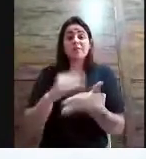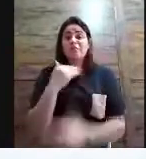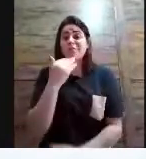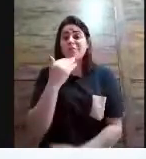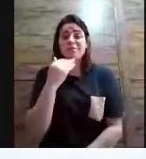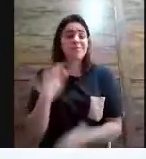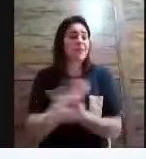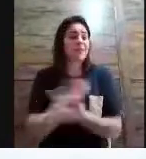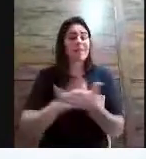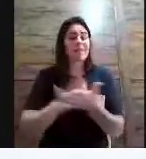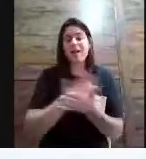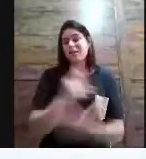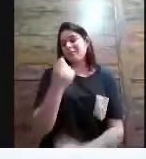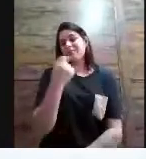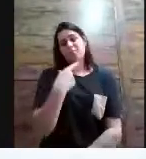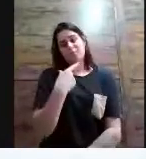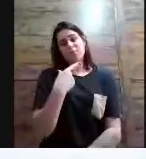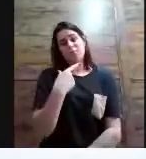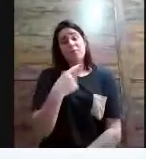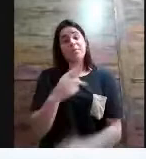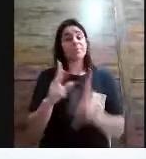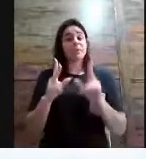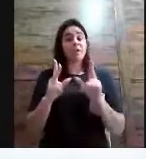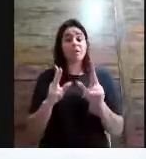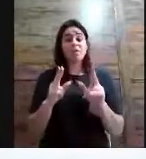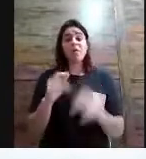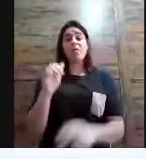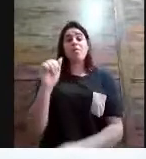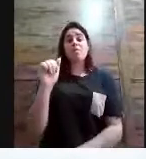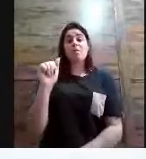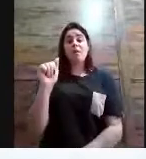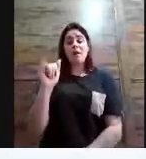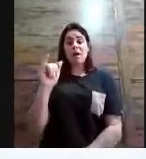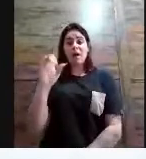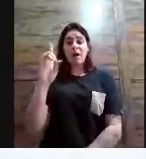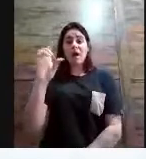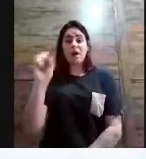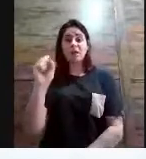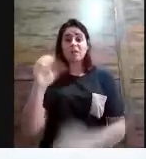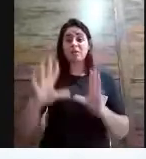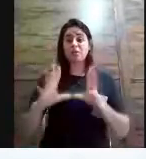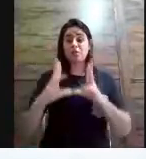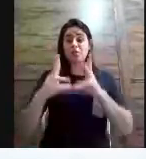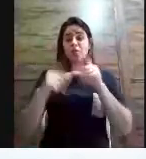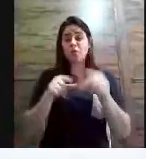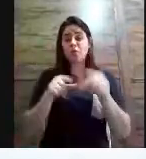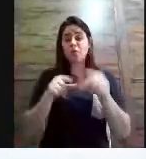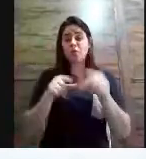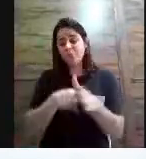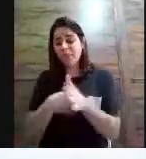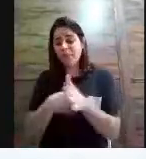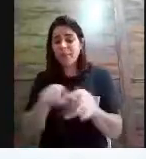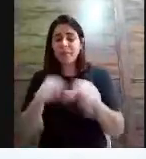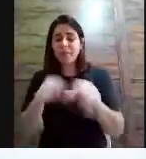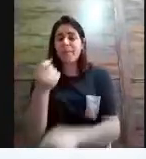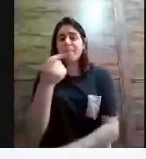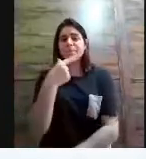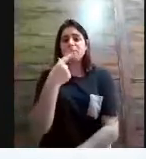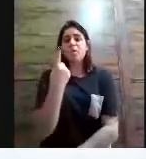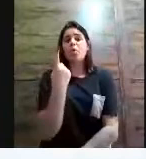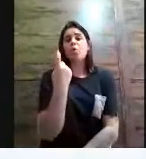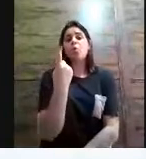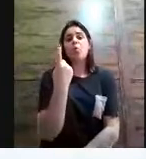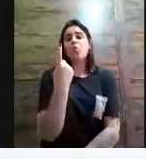A mesma coisa aconteceu com os remédios da AIDS. De todos os que foram tentados no início, só se achou um que